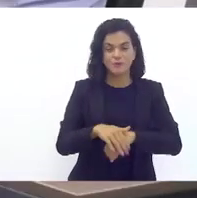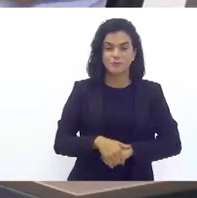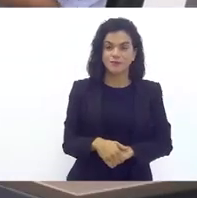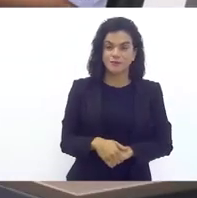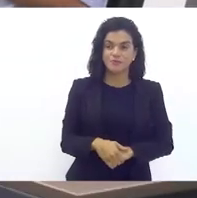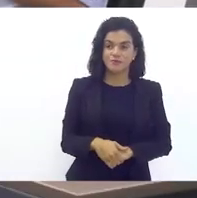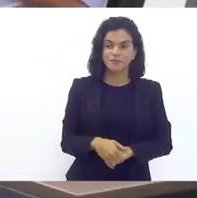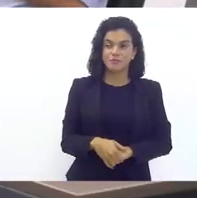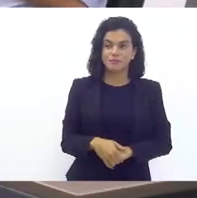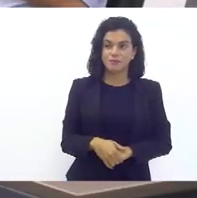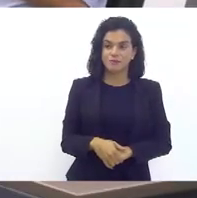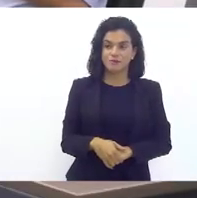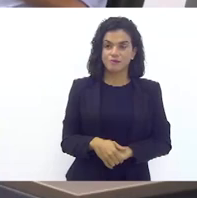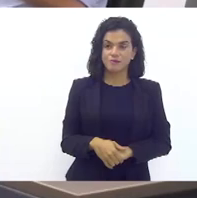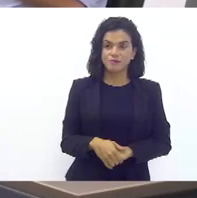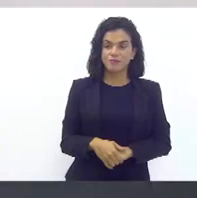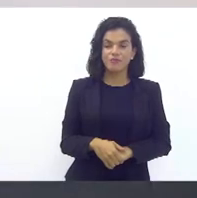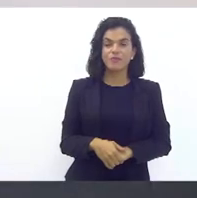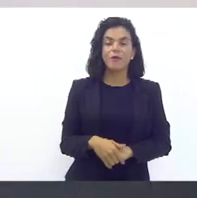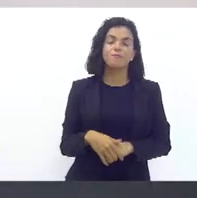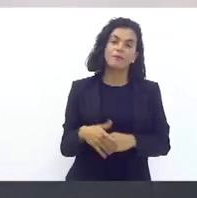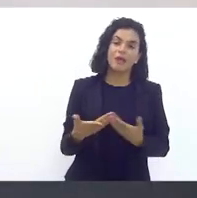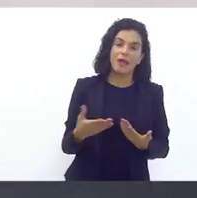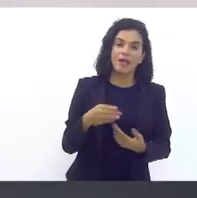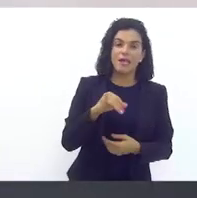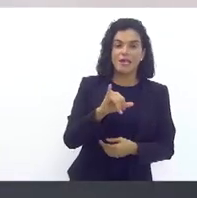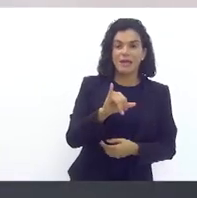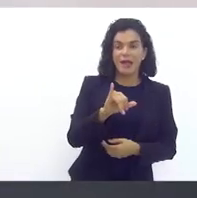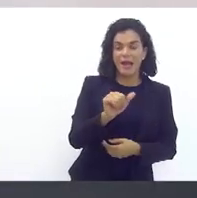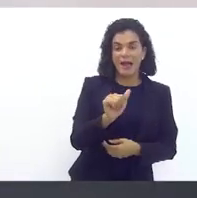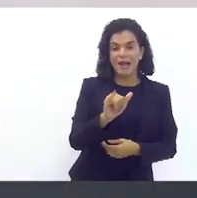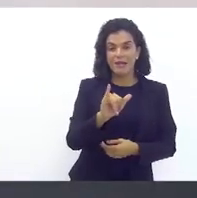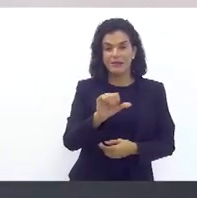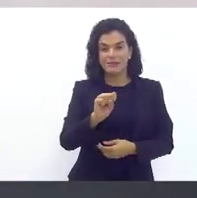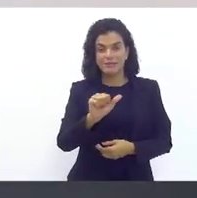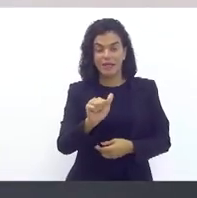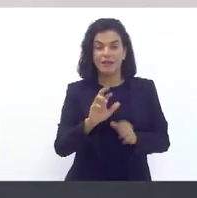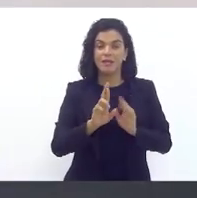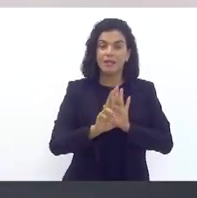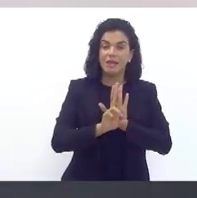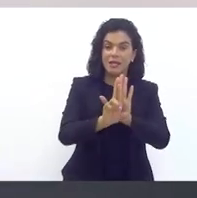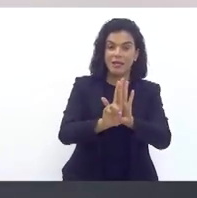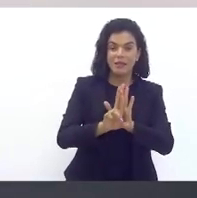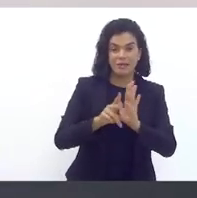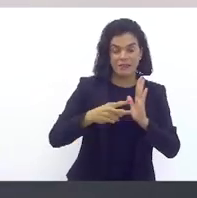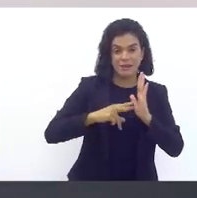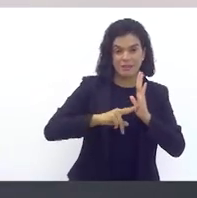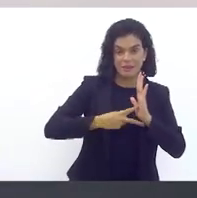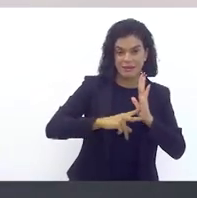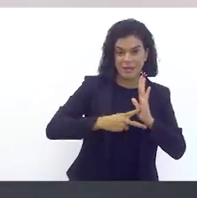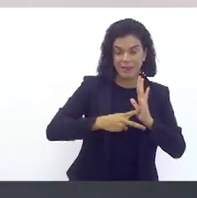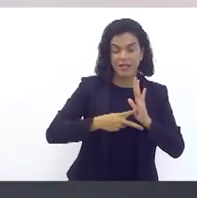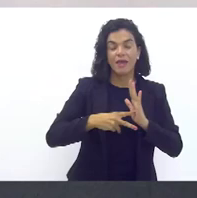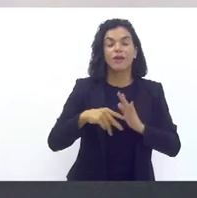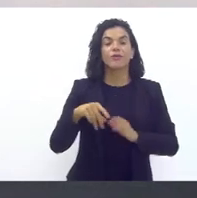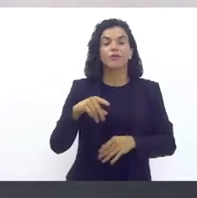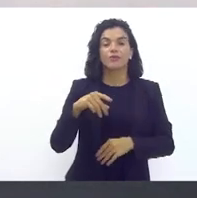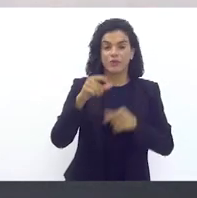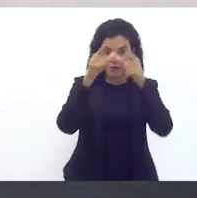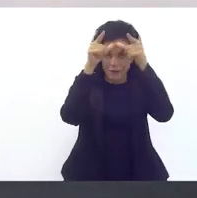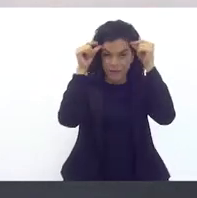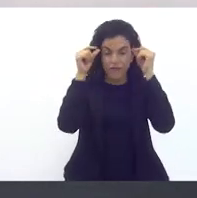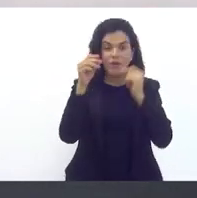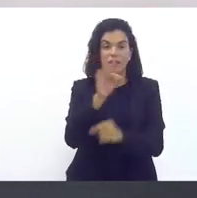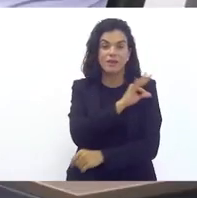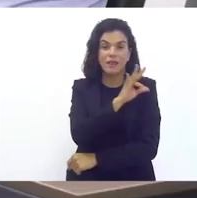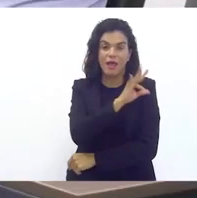Obrigada. A nossa querida Isaac, que representa aqui o Sindicato dos Auxiliares e Técnicos de Enfermagem do Estado do Rio de